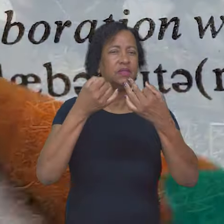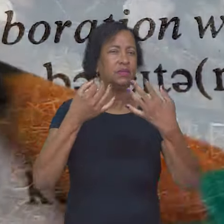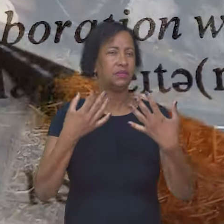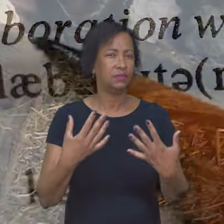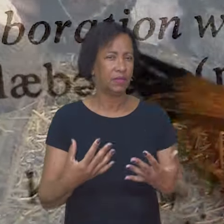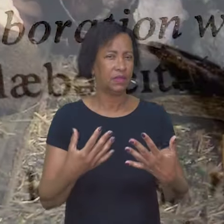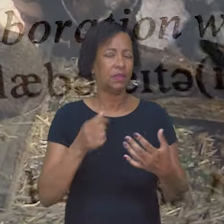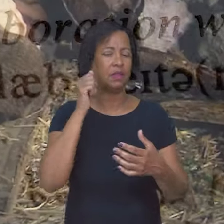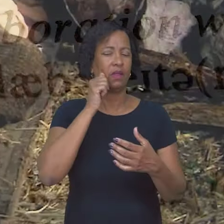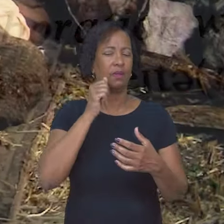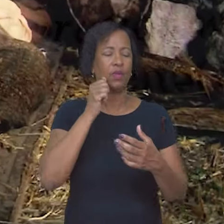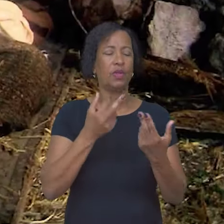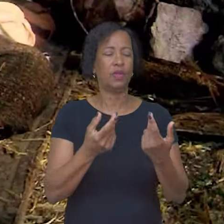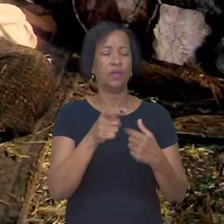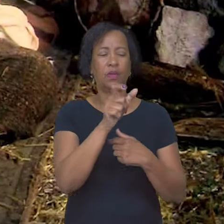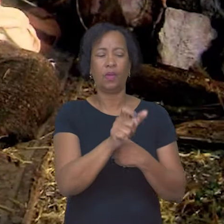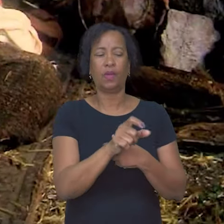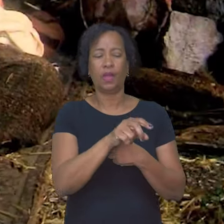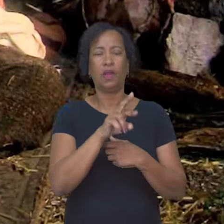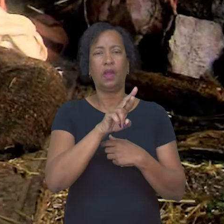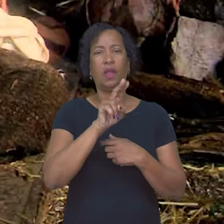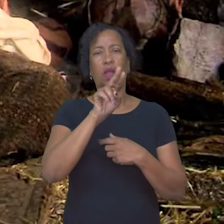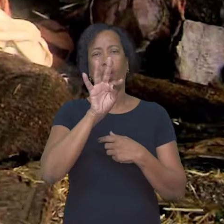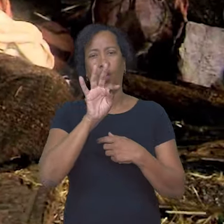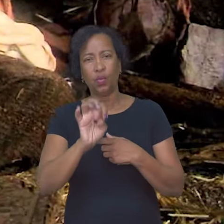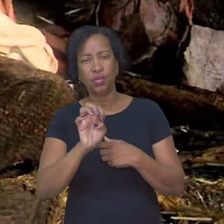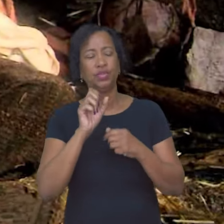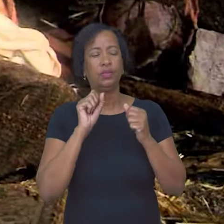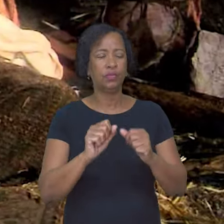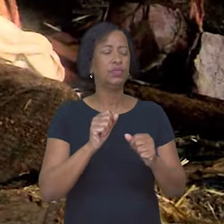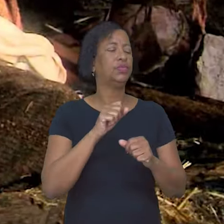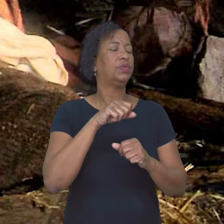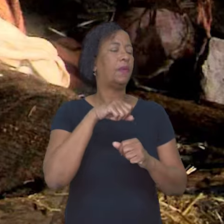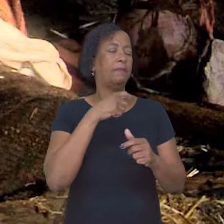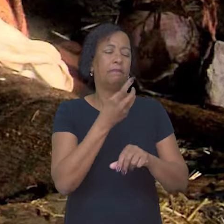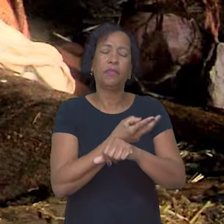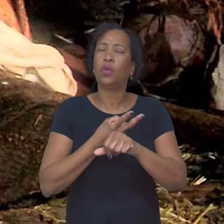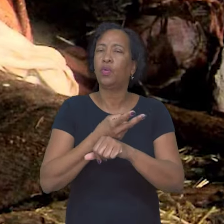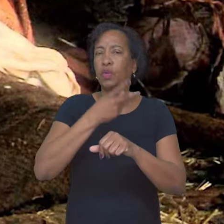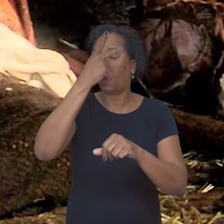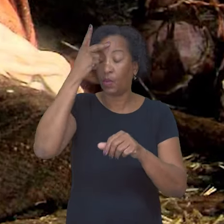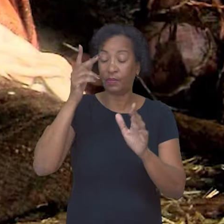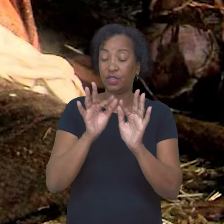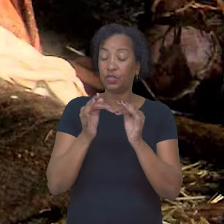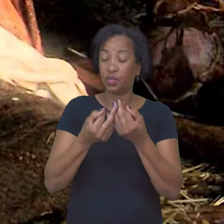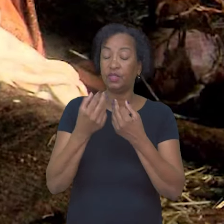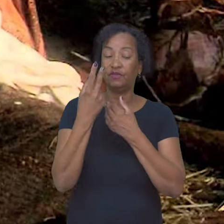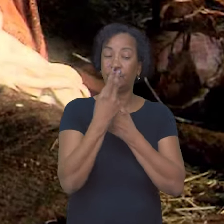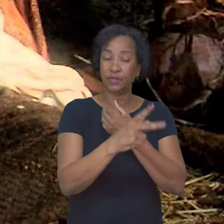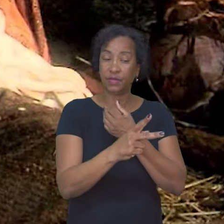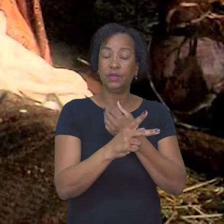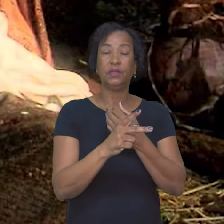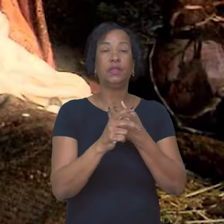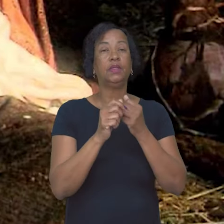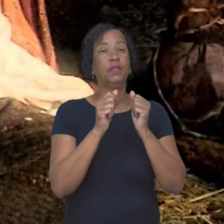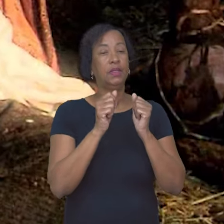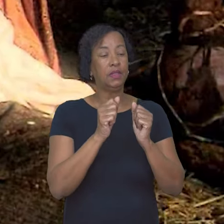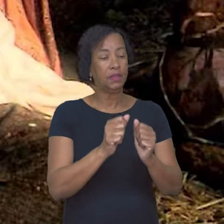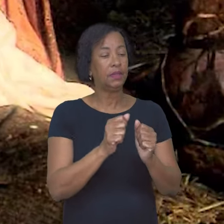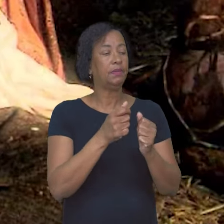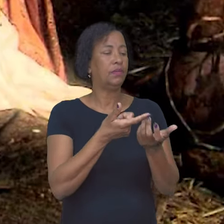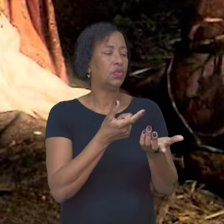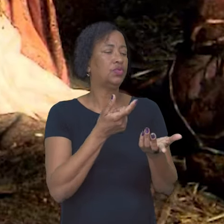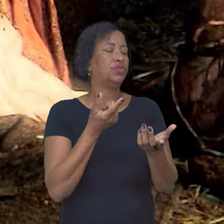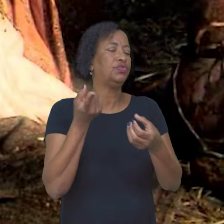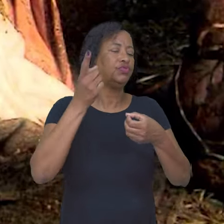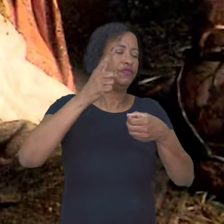uma mulher como rut poderia procurar um parente do seu falecido marido e dizer quero ser sua goel quero que você me compre